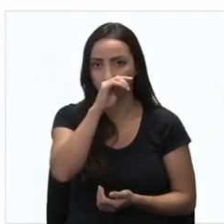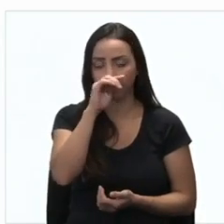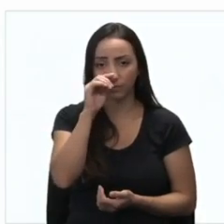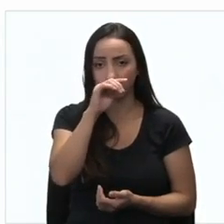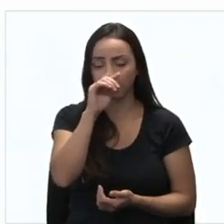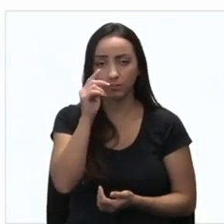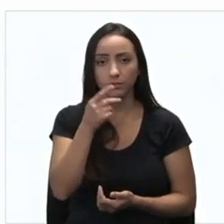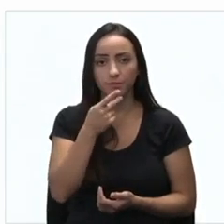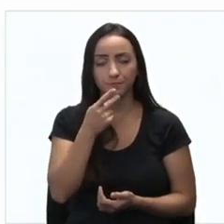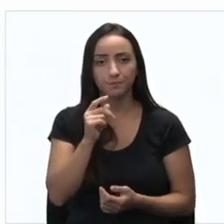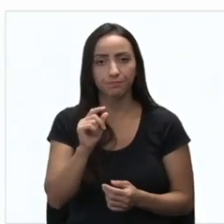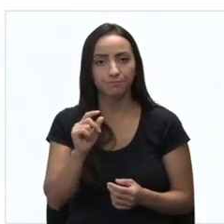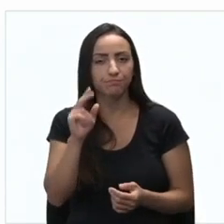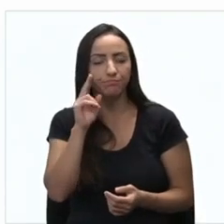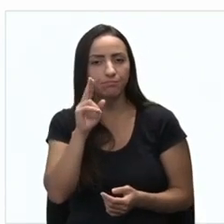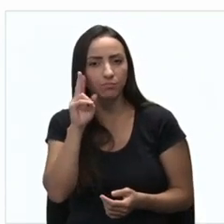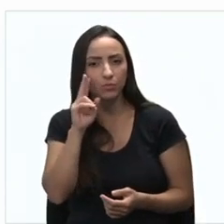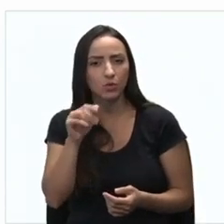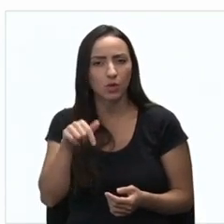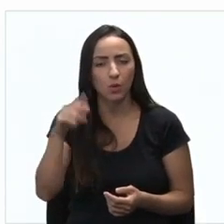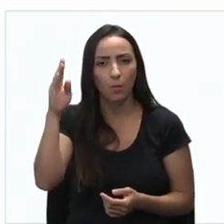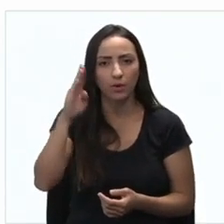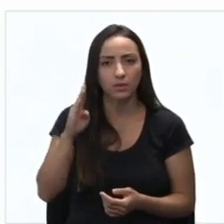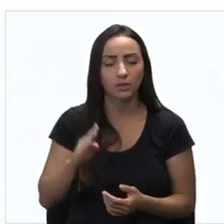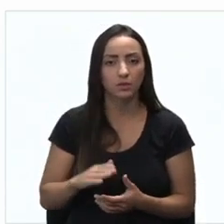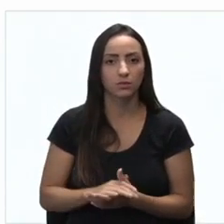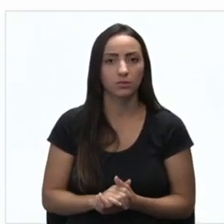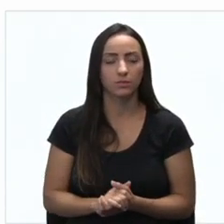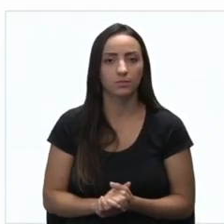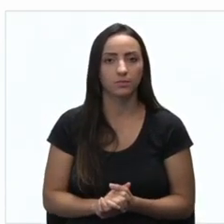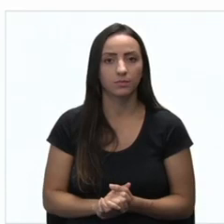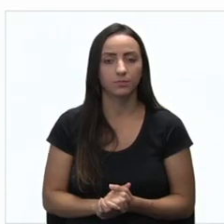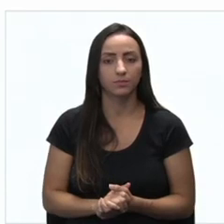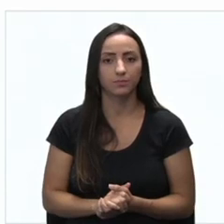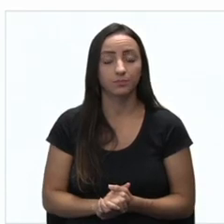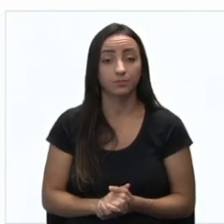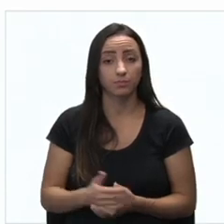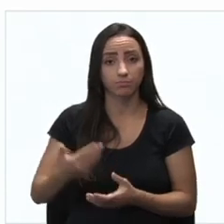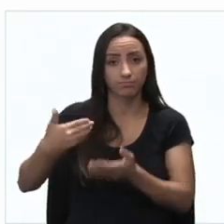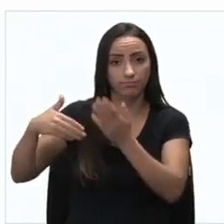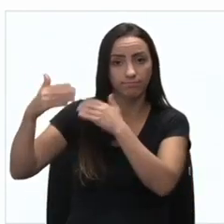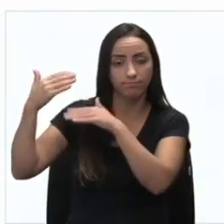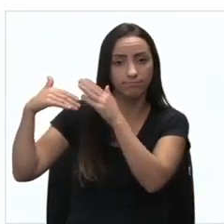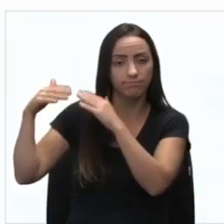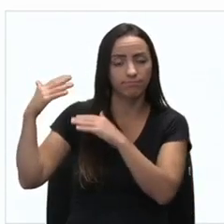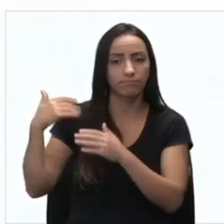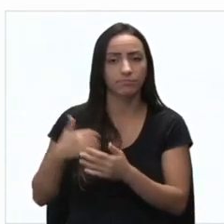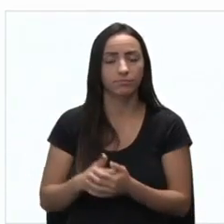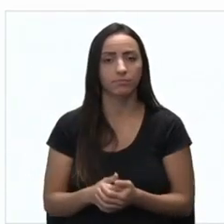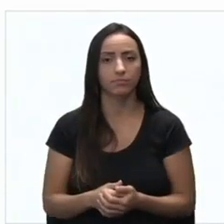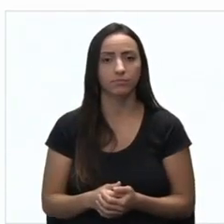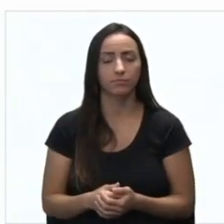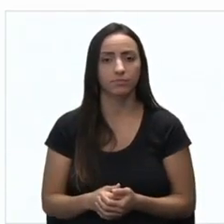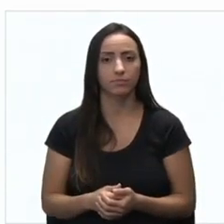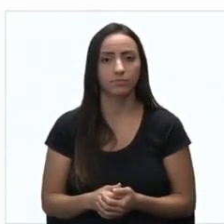falando um pouco do histórico no Brasil. Lá, né, ao longo aí